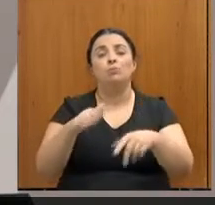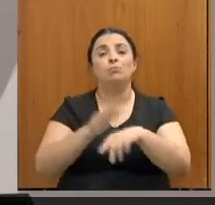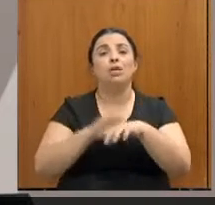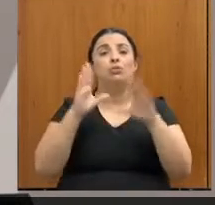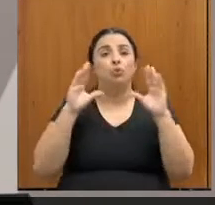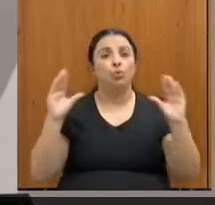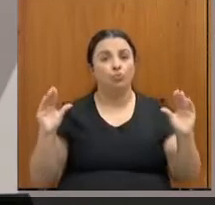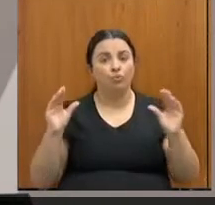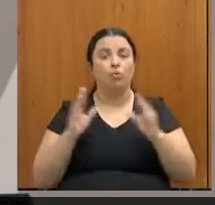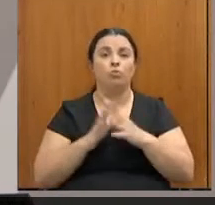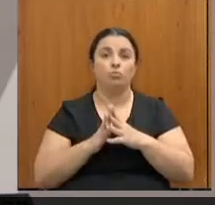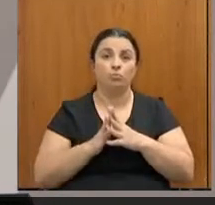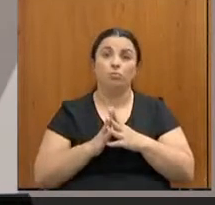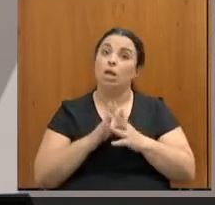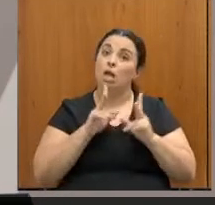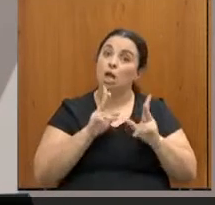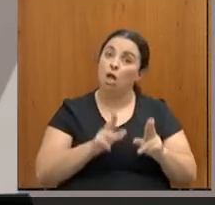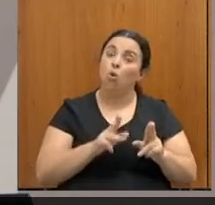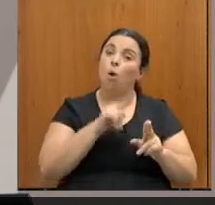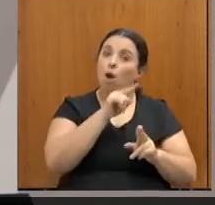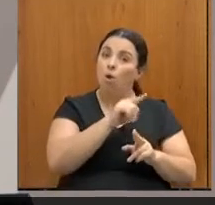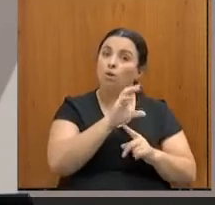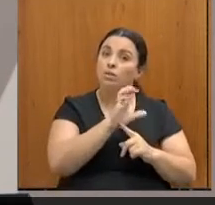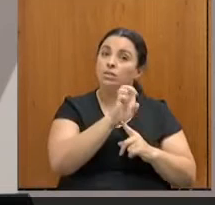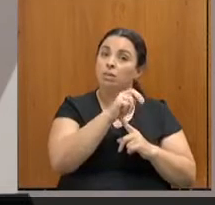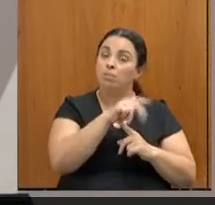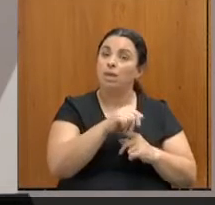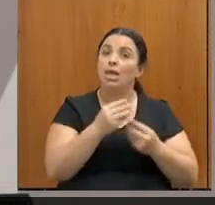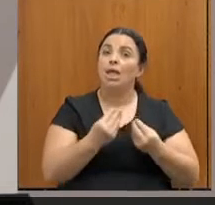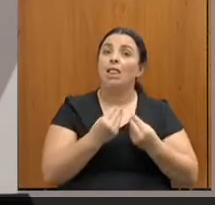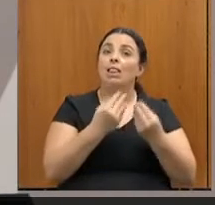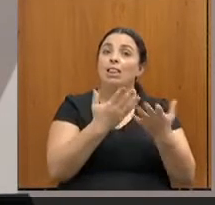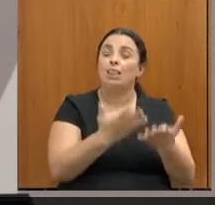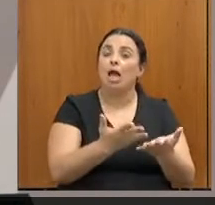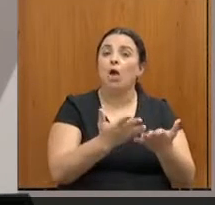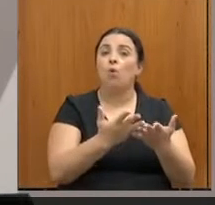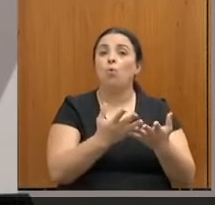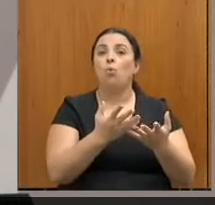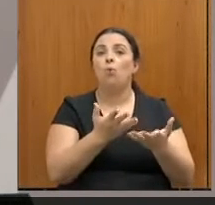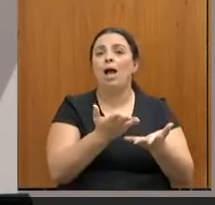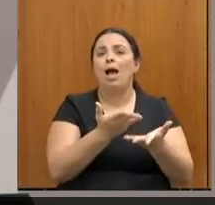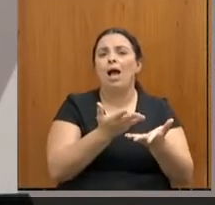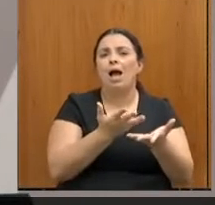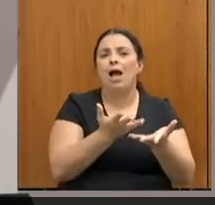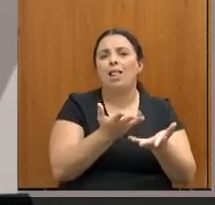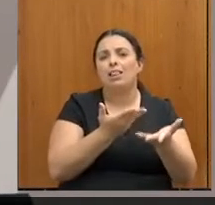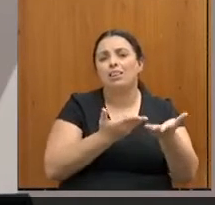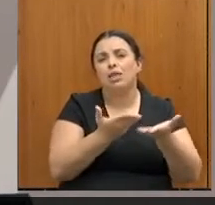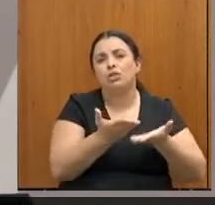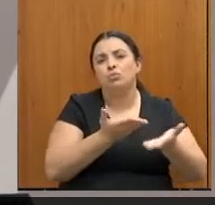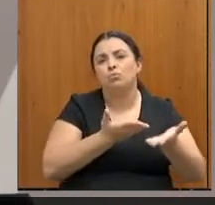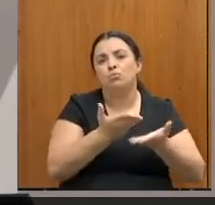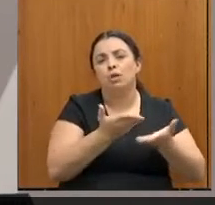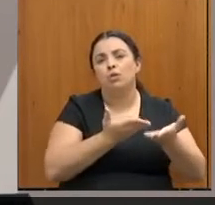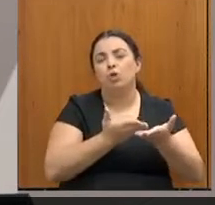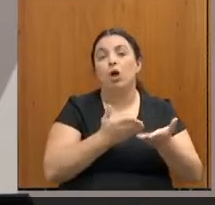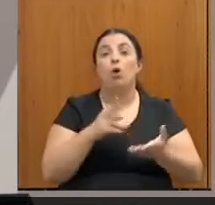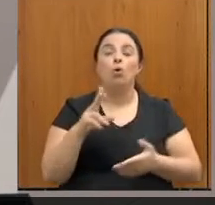assim como a Cemig da atendimento muito diferenciado aos hospitais filantrópicos